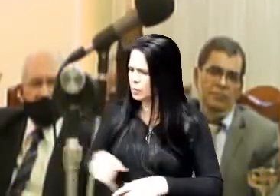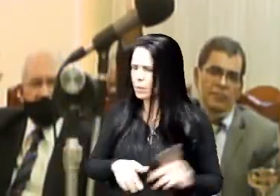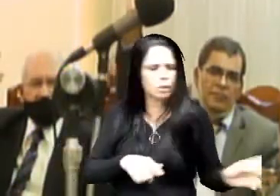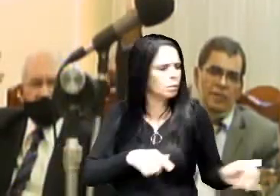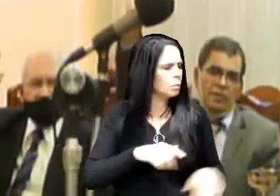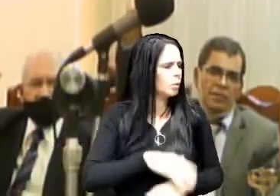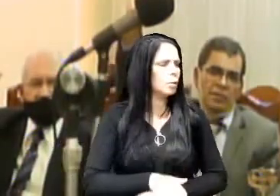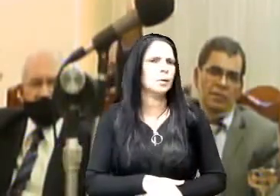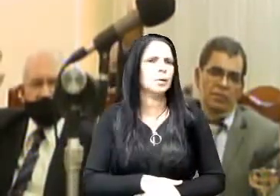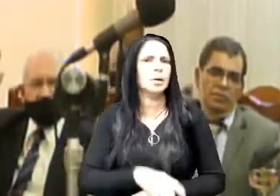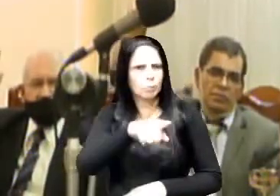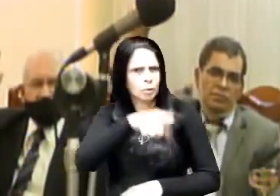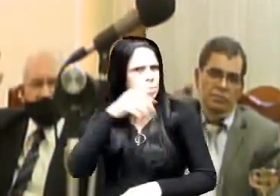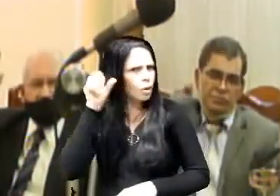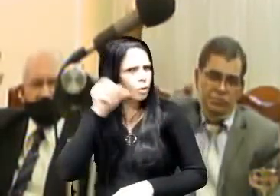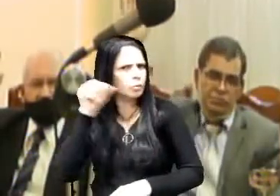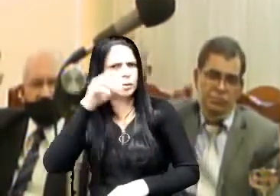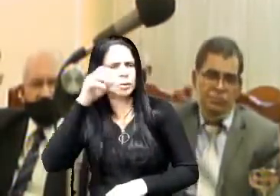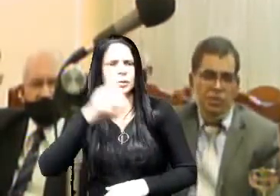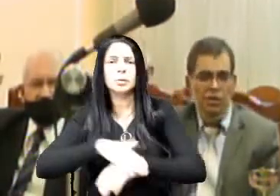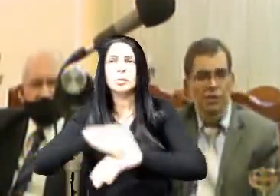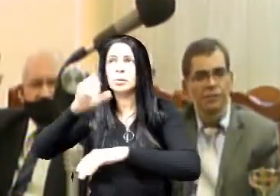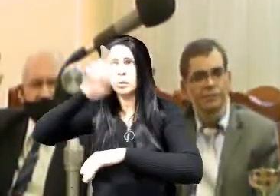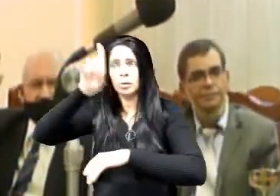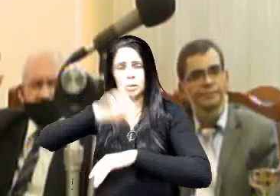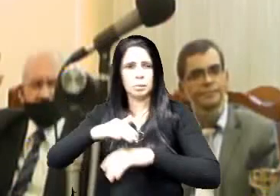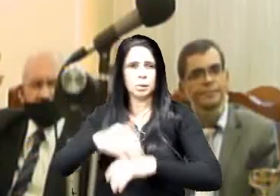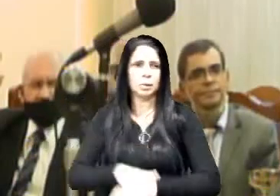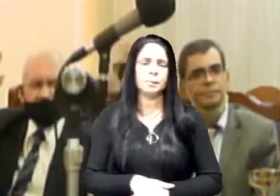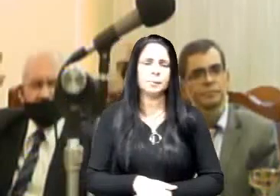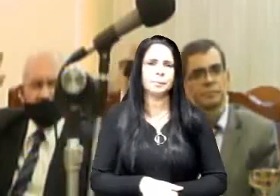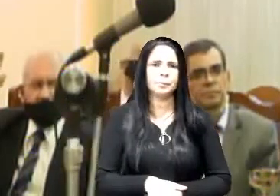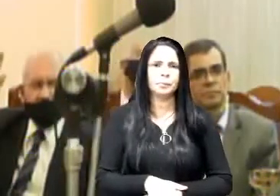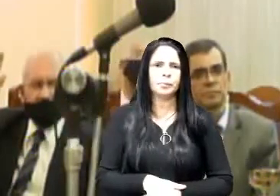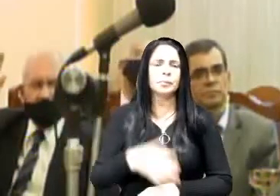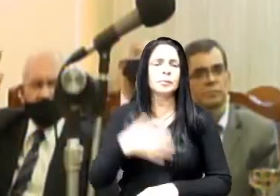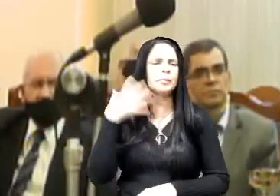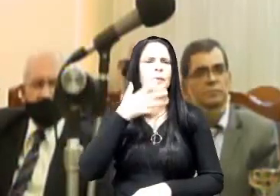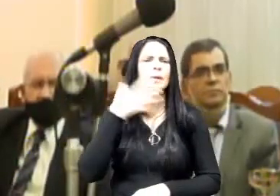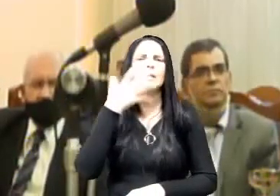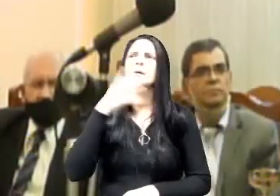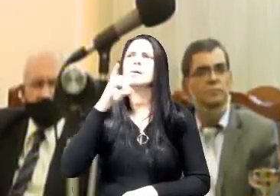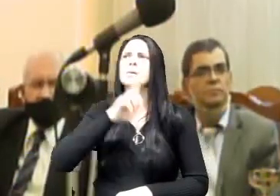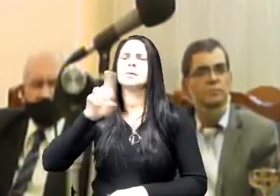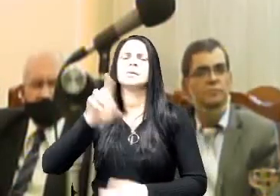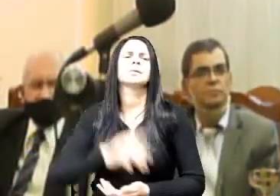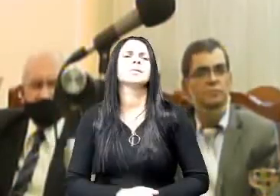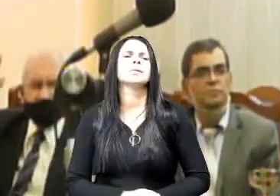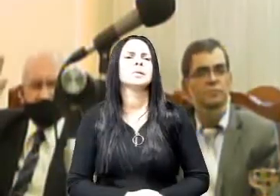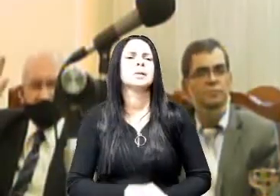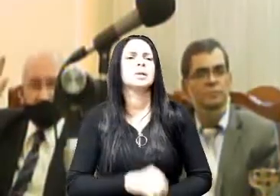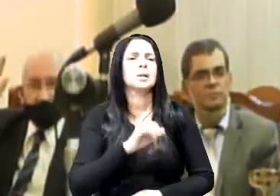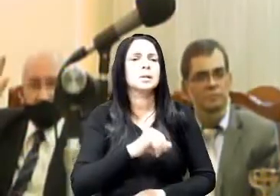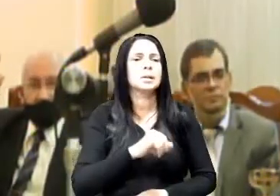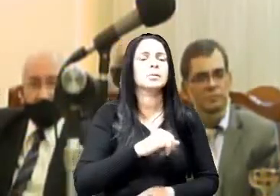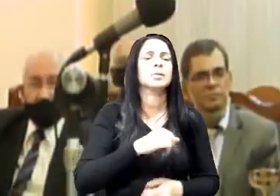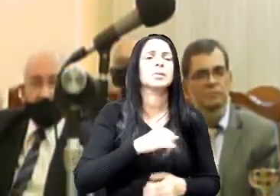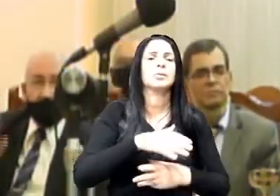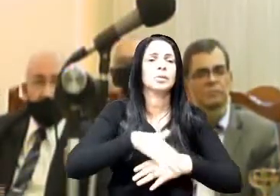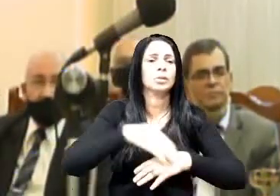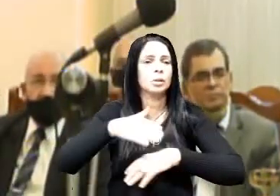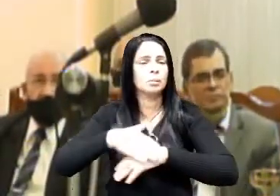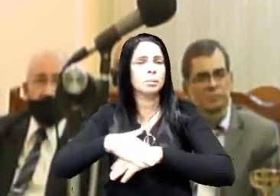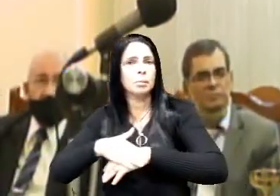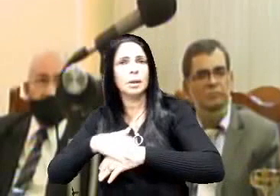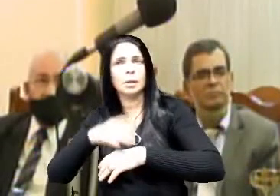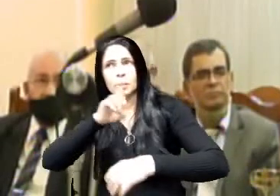você. Você ouviu o chamado de Deus. Quando ouviu aquela pregação, aquele hino. Se você foi chamado, todas as